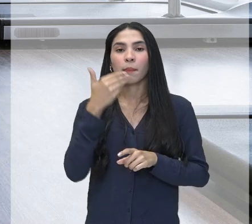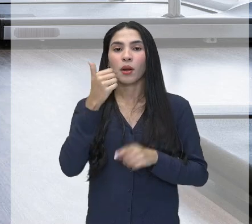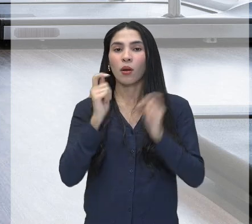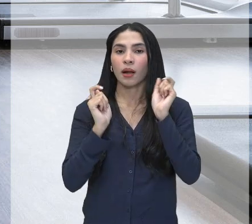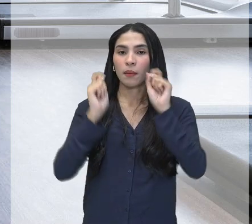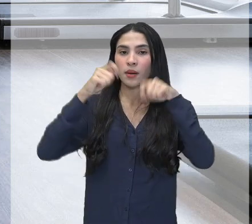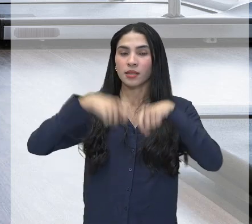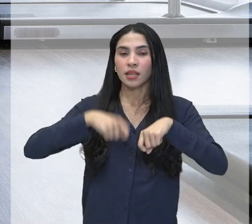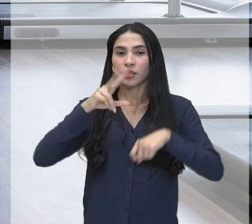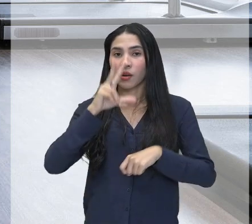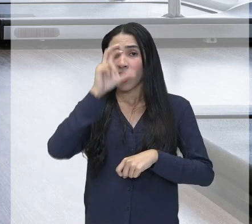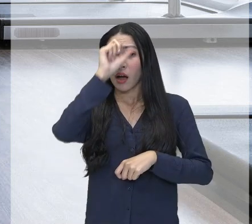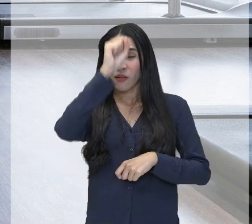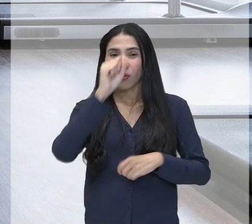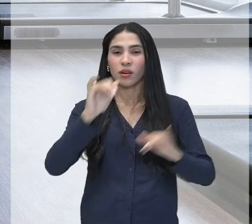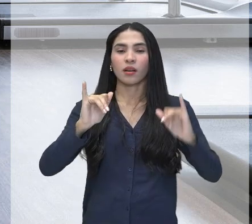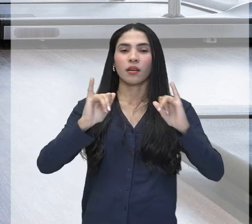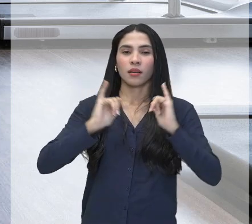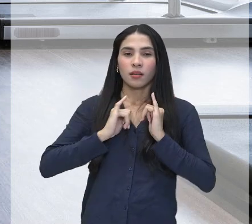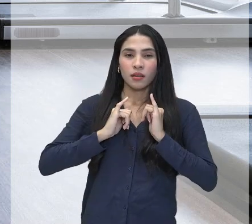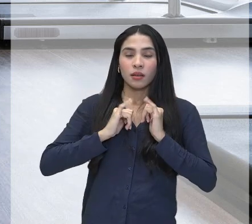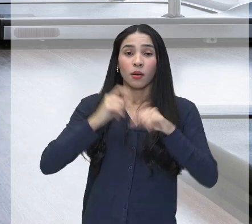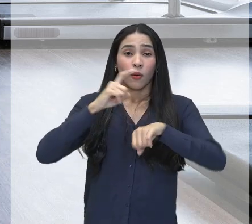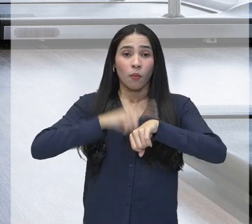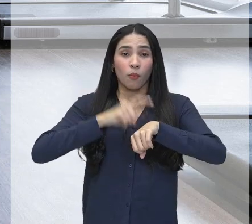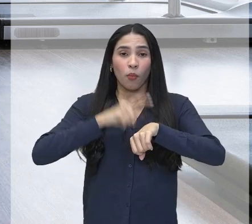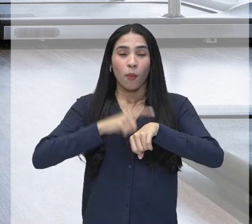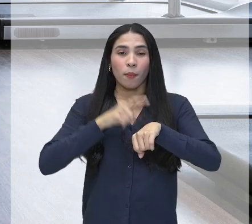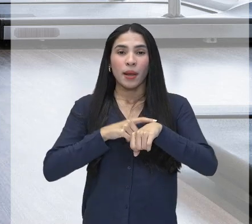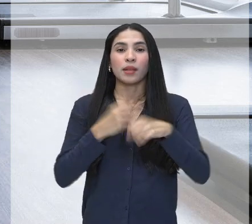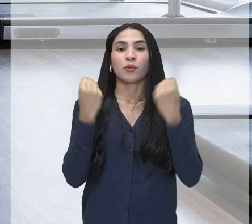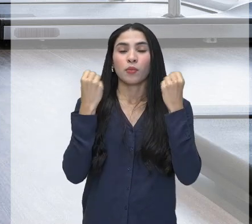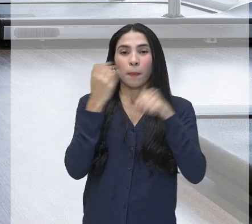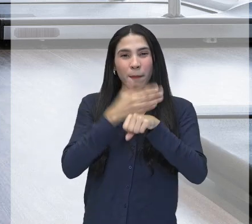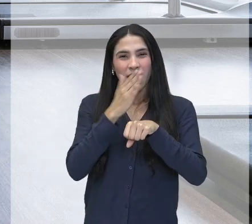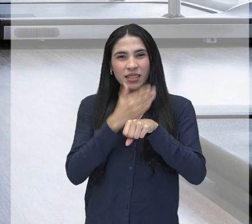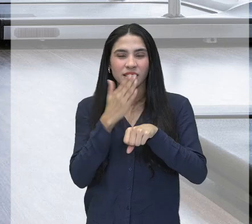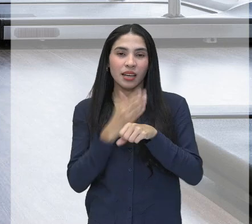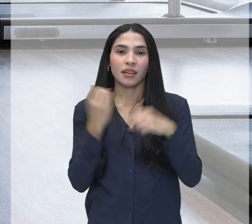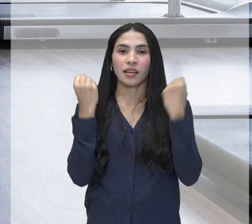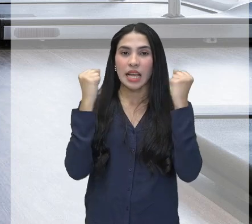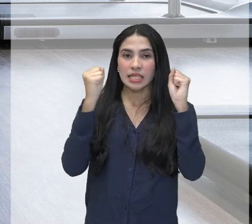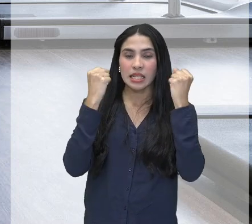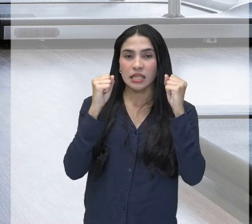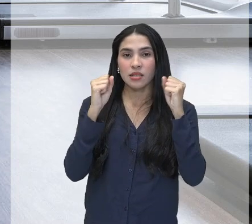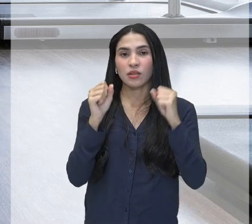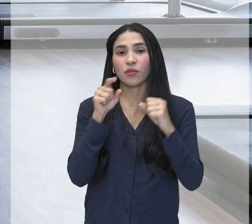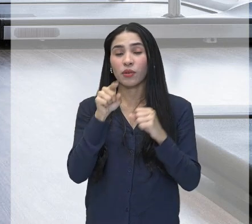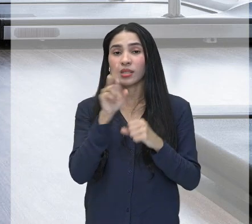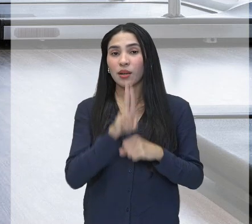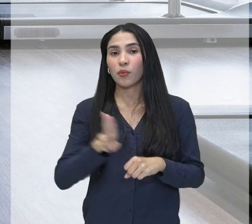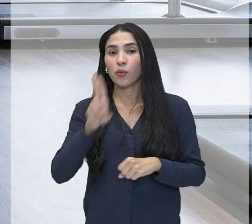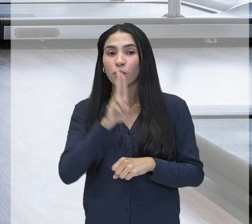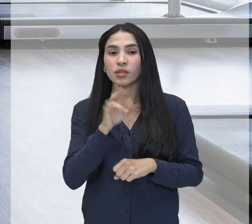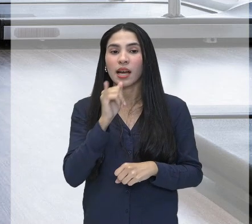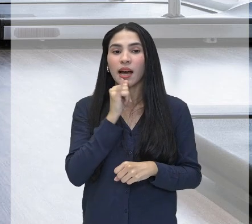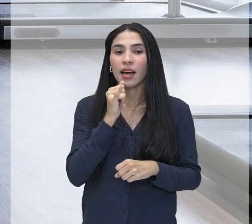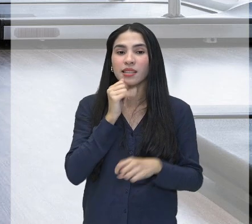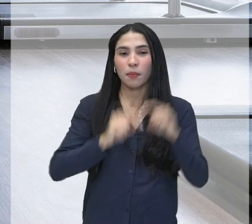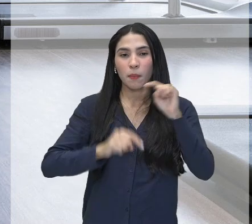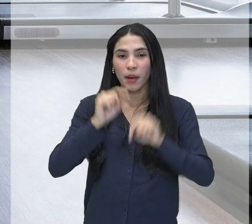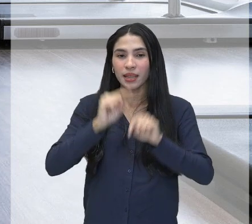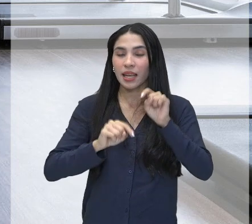de resistir à fadiga durante a atividade de longa duração. E aí nós utilizamos nesse treino cargas leves